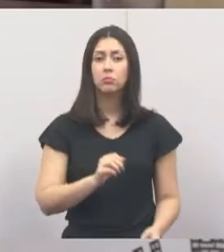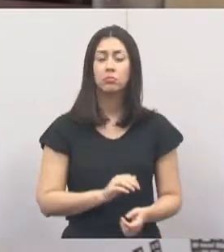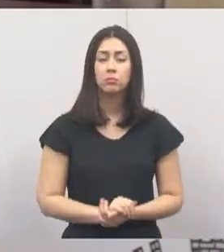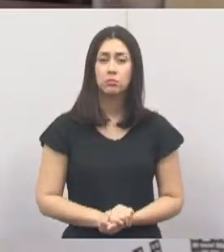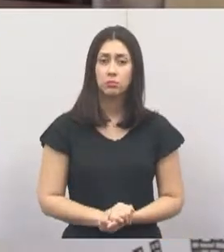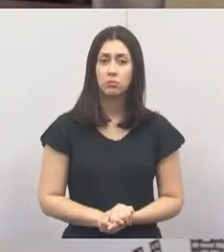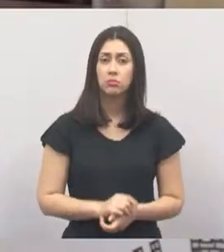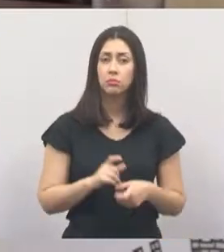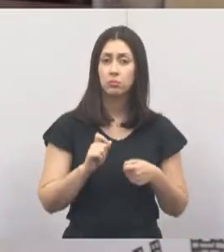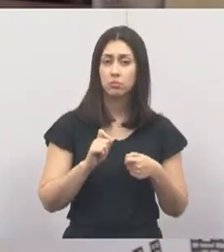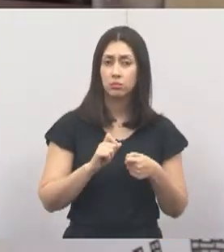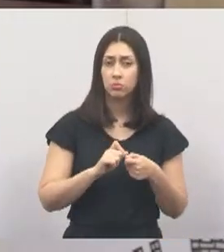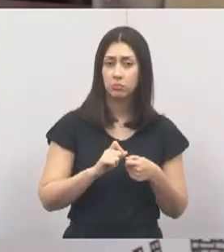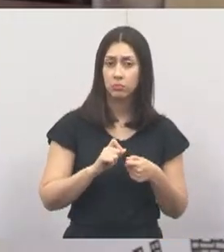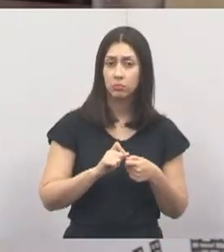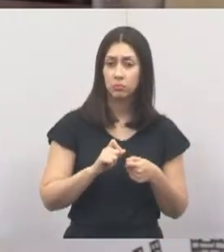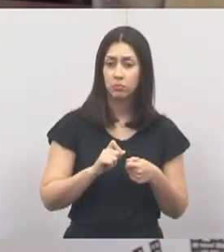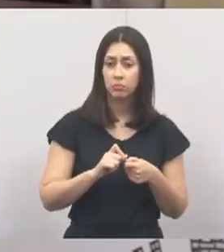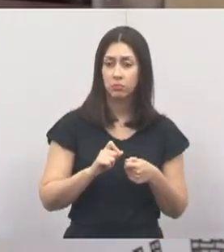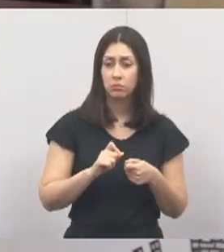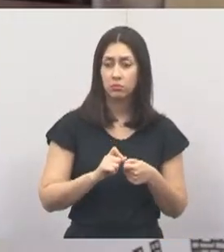pelo